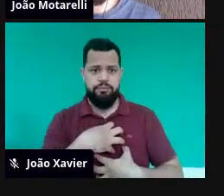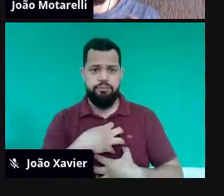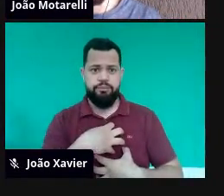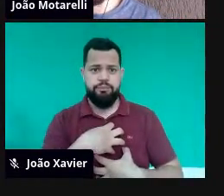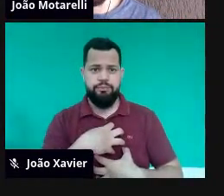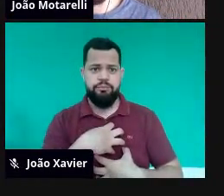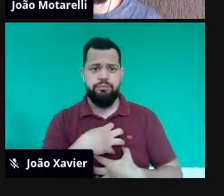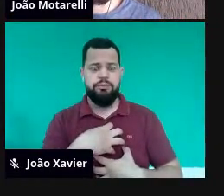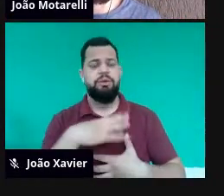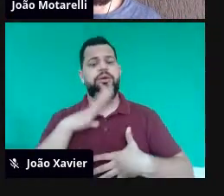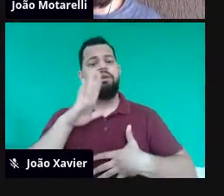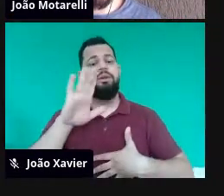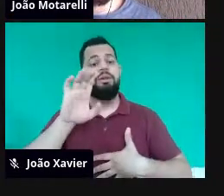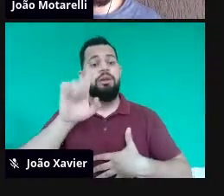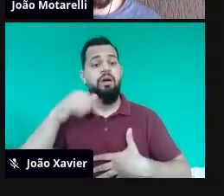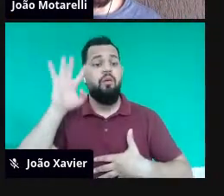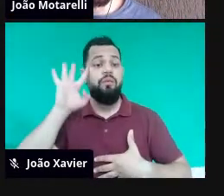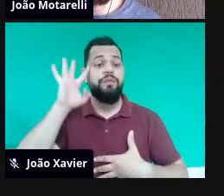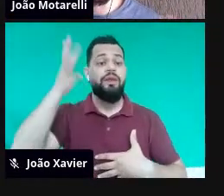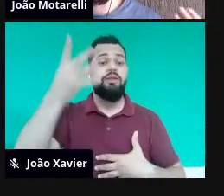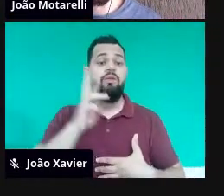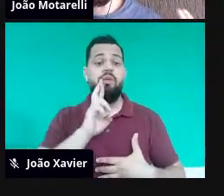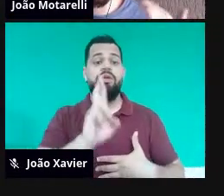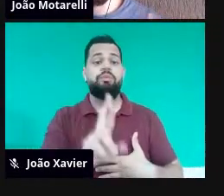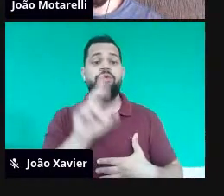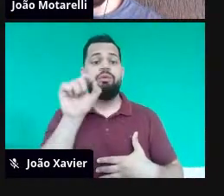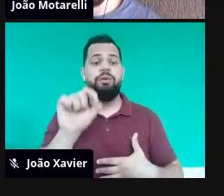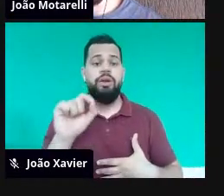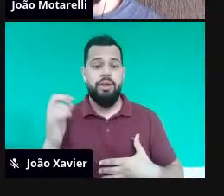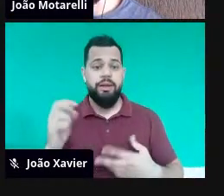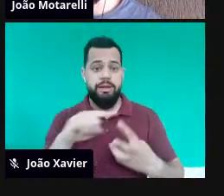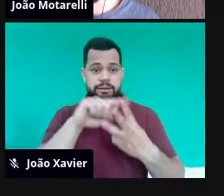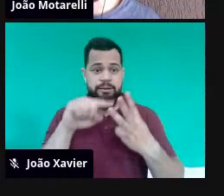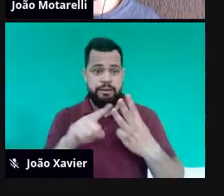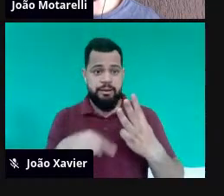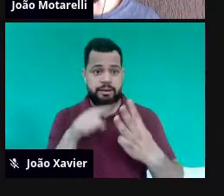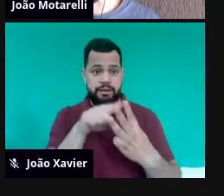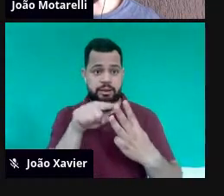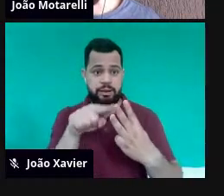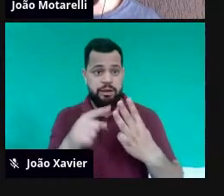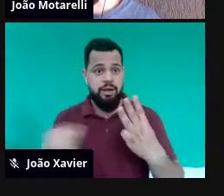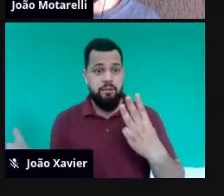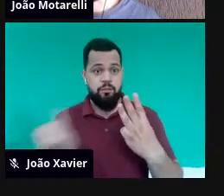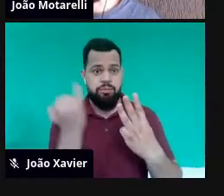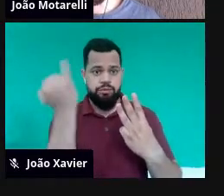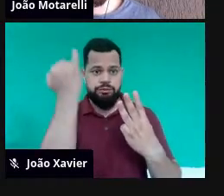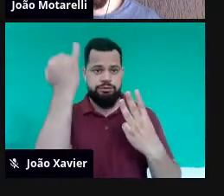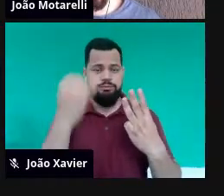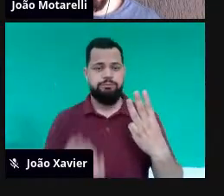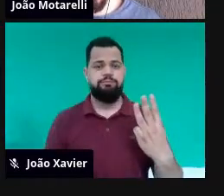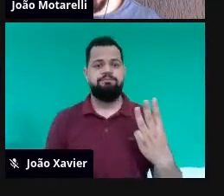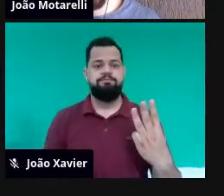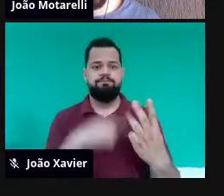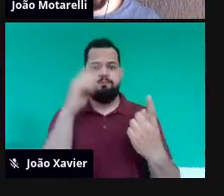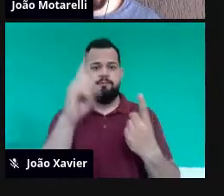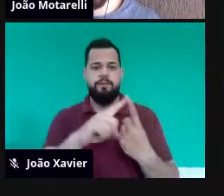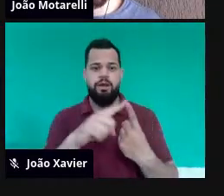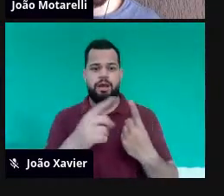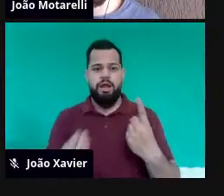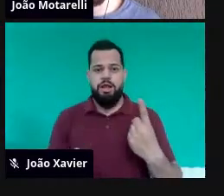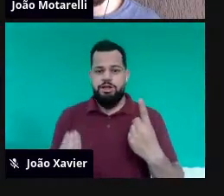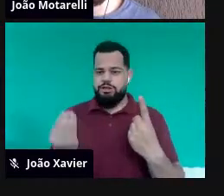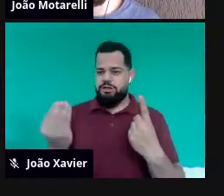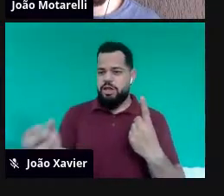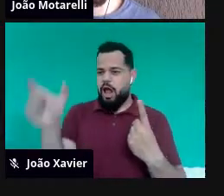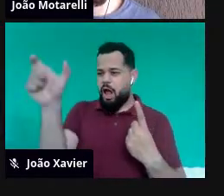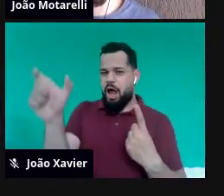E chegou, então, em 3 aspectos aí importantes relacionados a essa influência. A exaltação do corpo magro, que